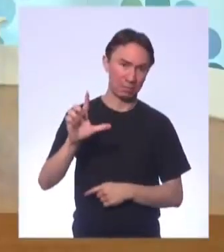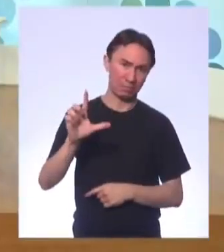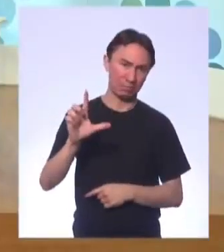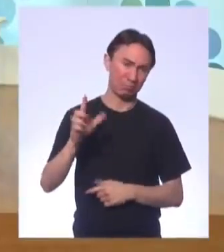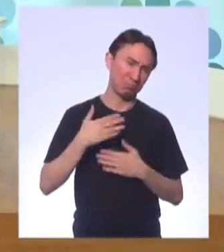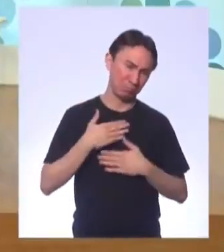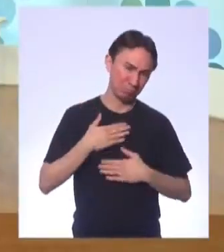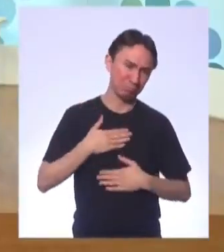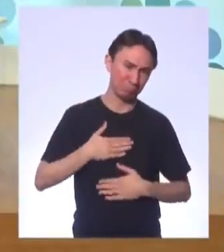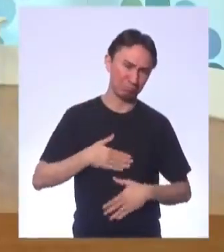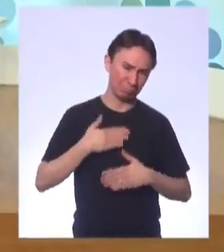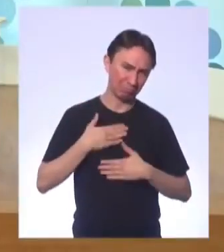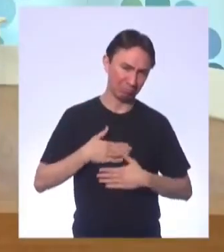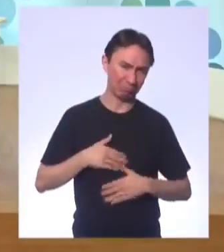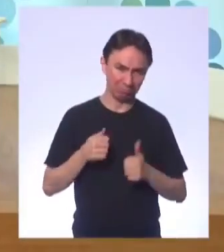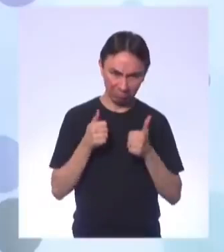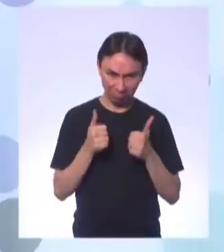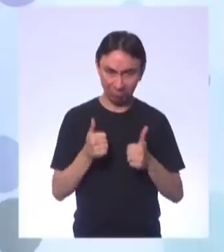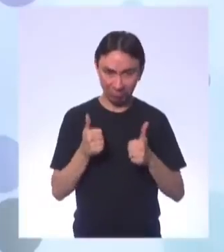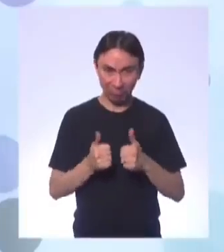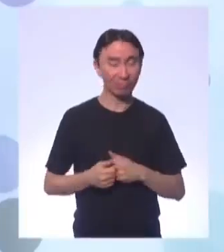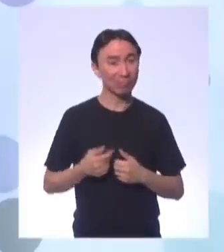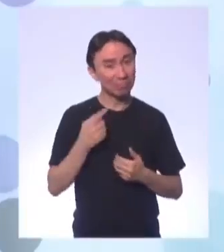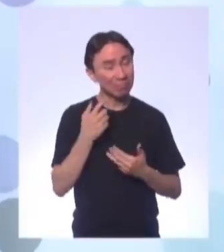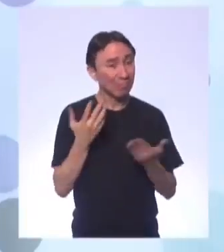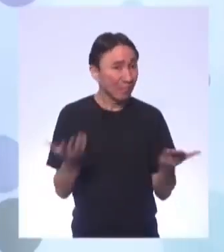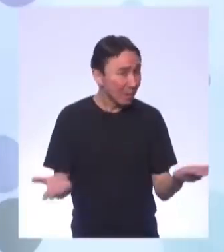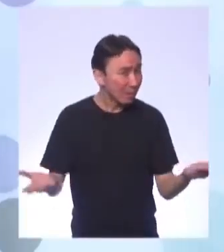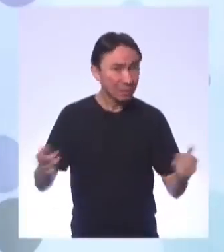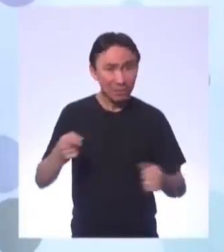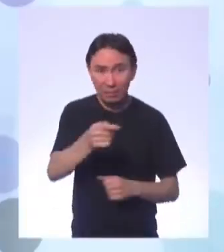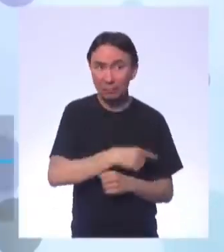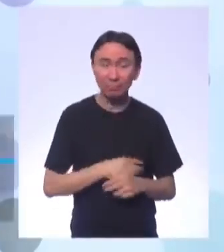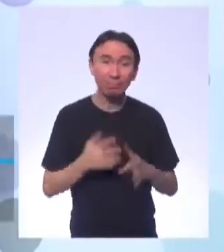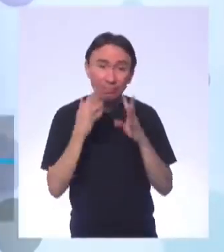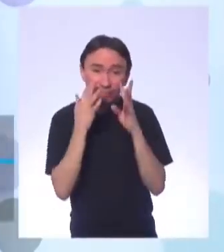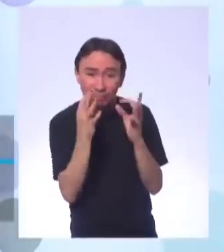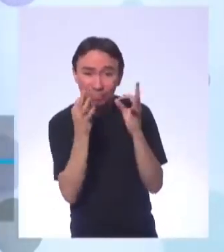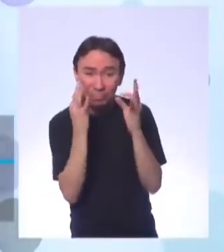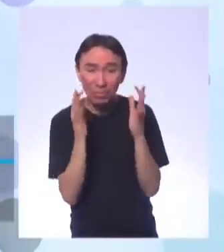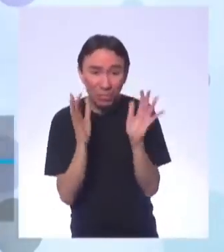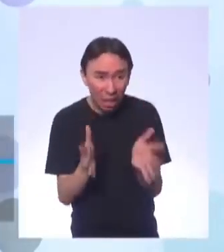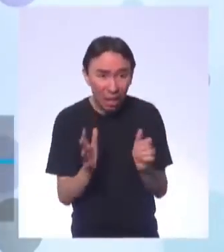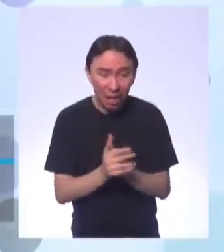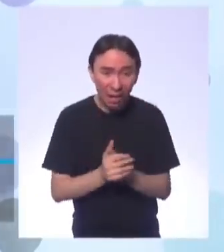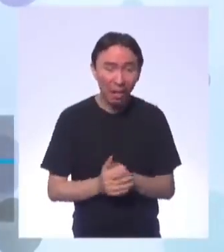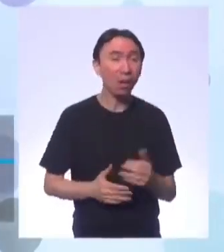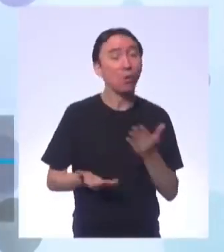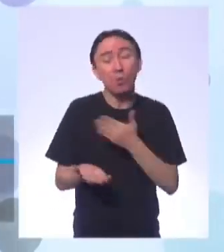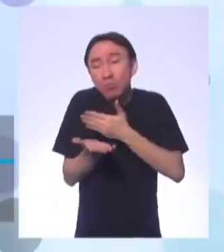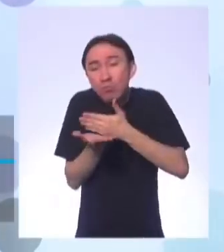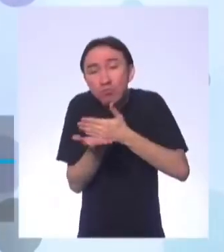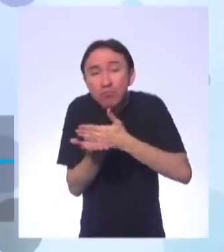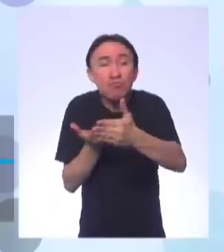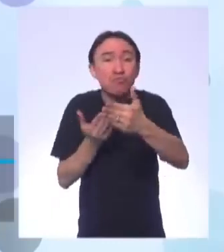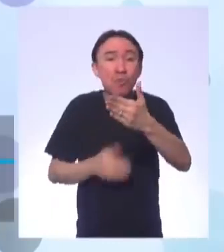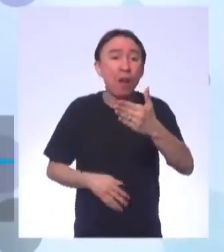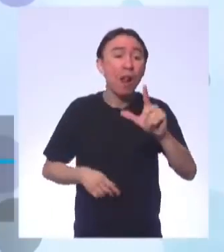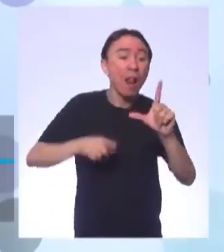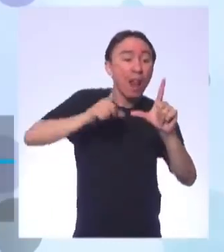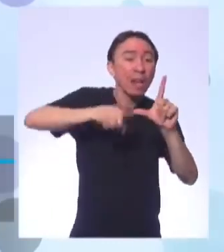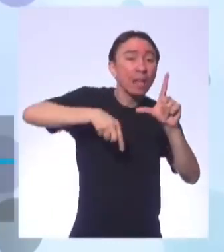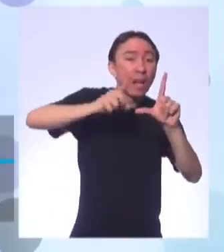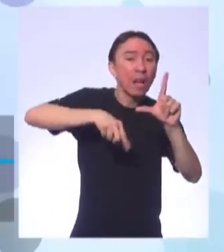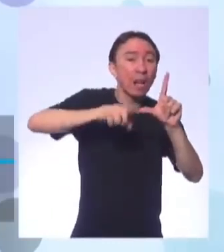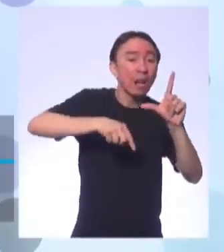então essa ideia aí né esse contexto que vocês vão observar eu vou começar a utilizar as letras aí para